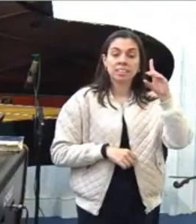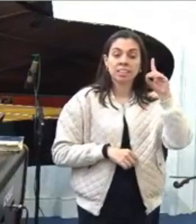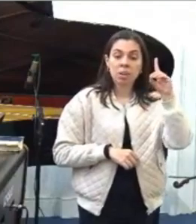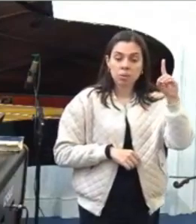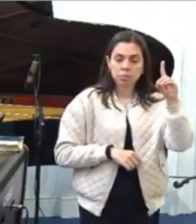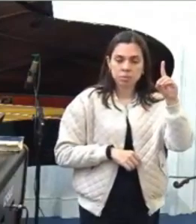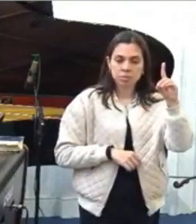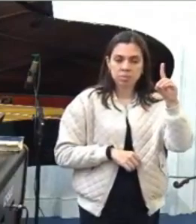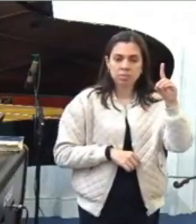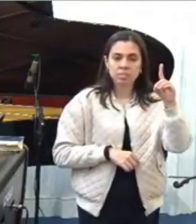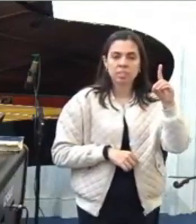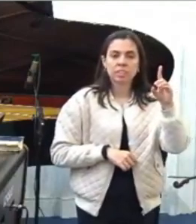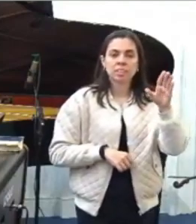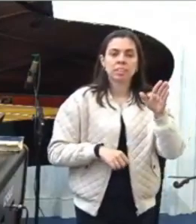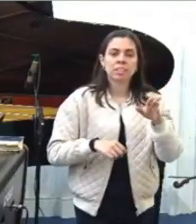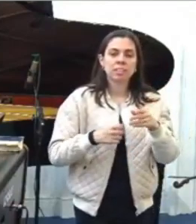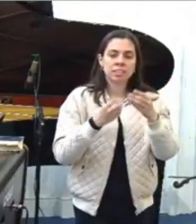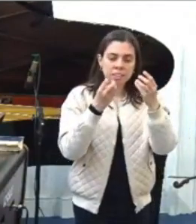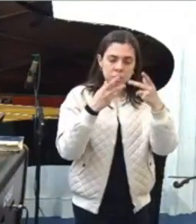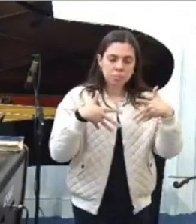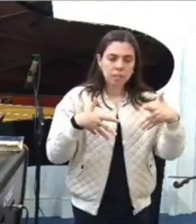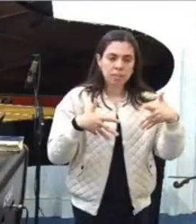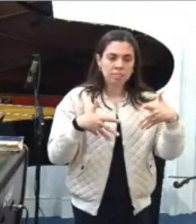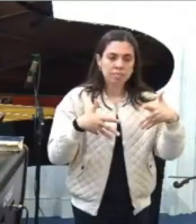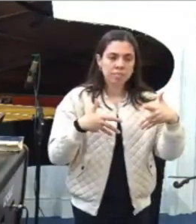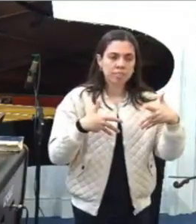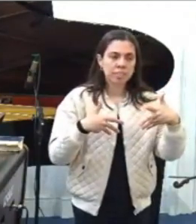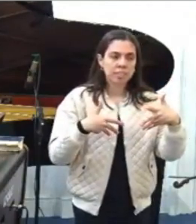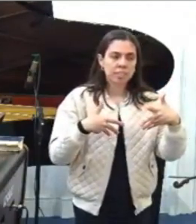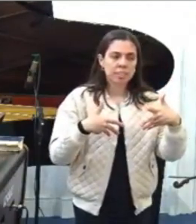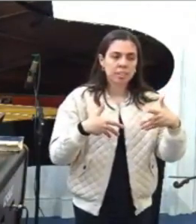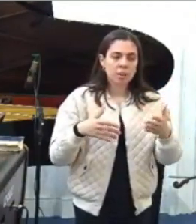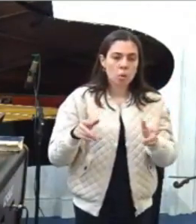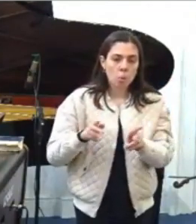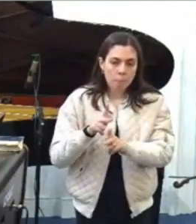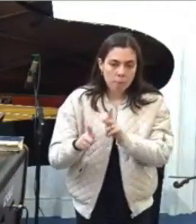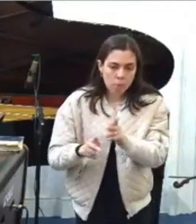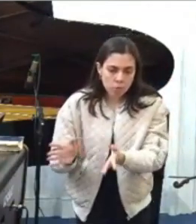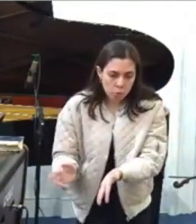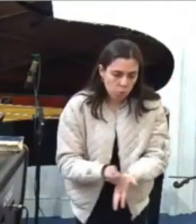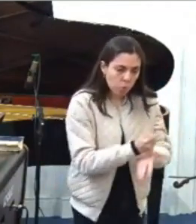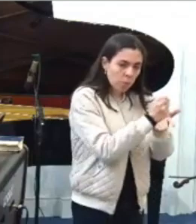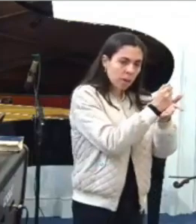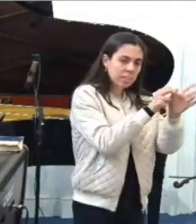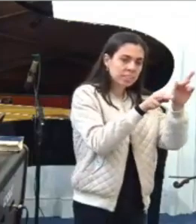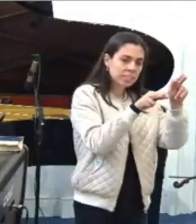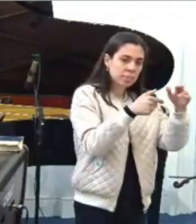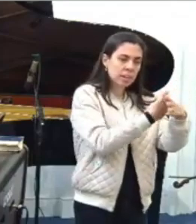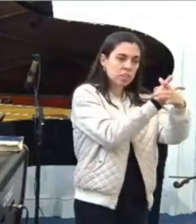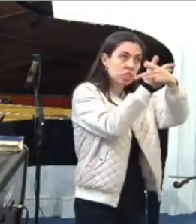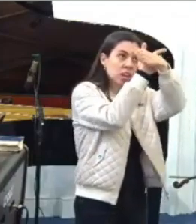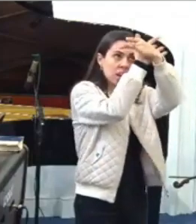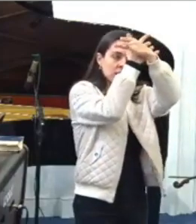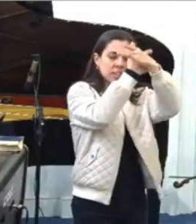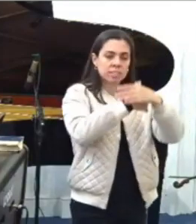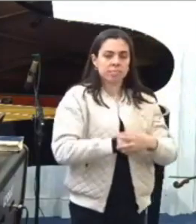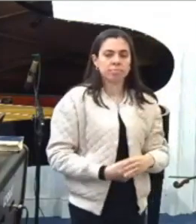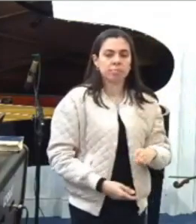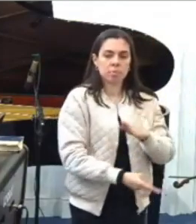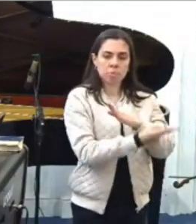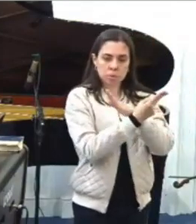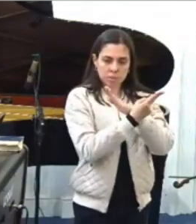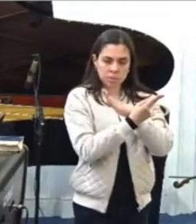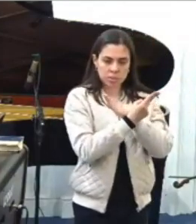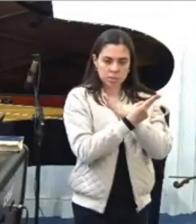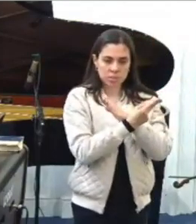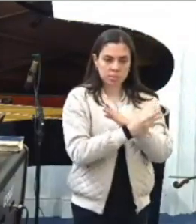o êxodo, levando o seu povo para o deserto, o Senhor que os trouxe até o Monte Sinai diz: vocês estão